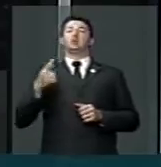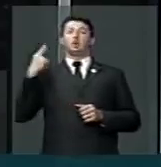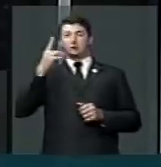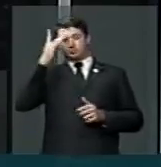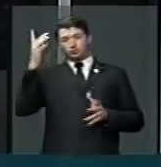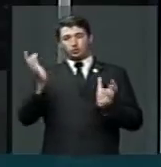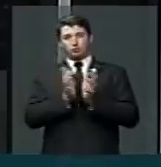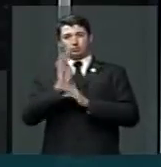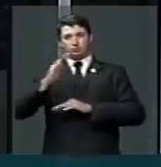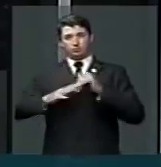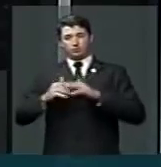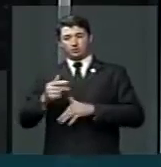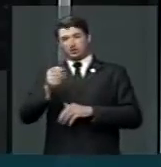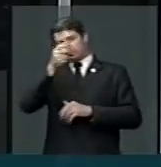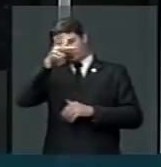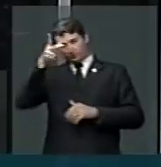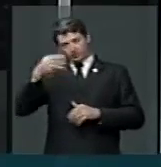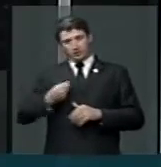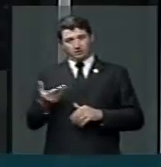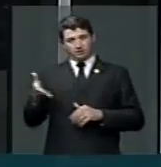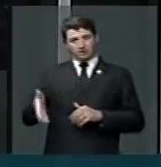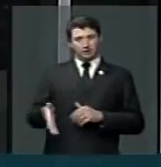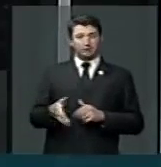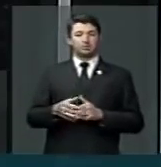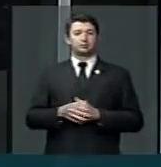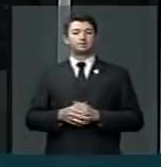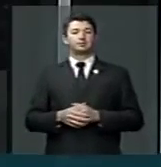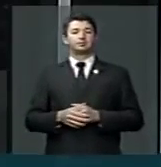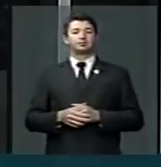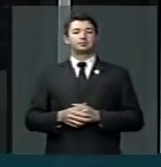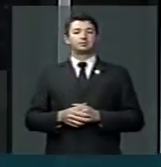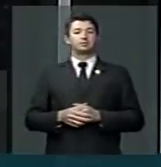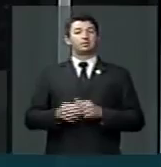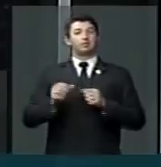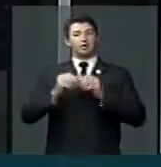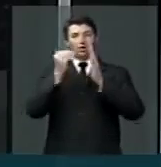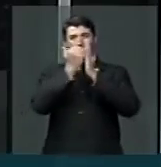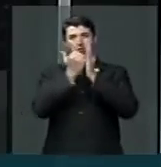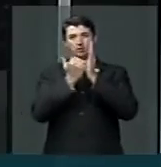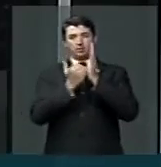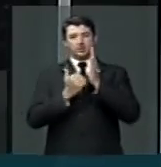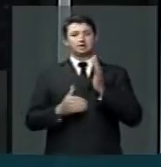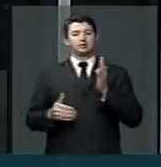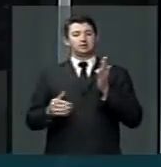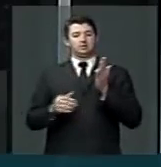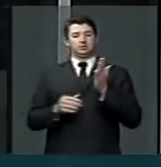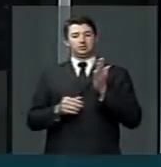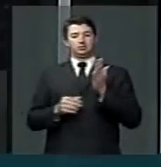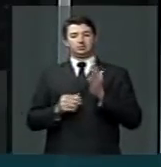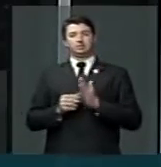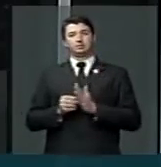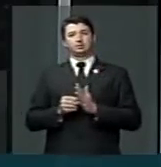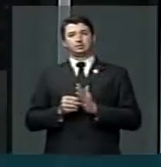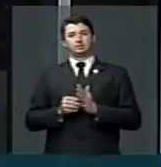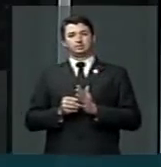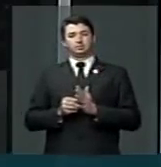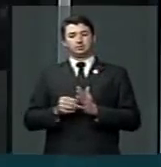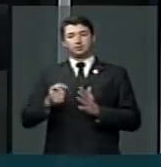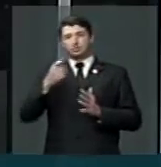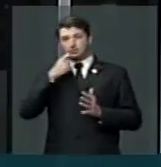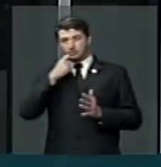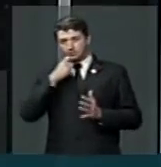equipe, equipe da prefeitura, fizeram uma programação, realizaram a programação na